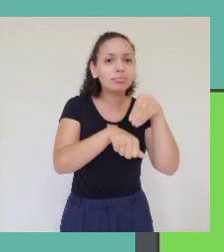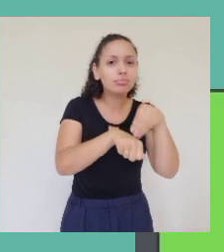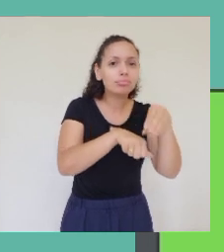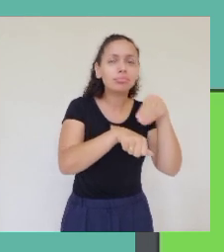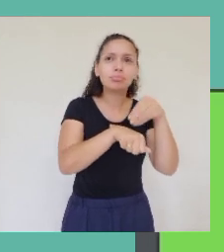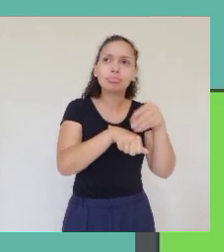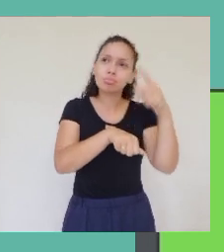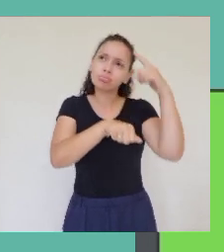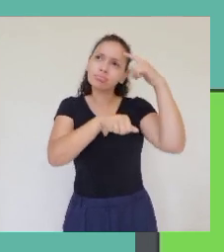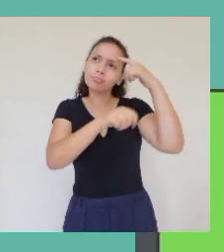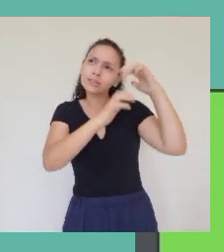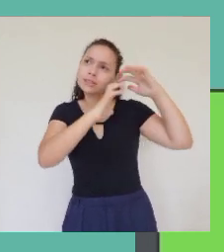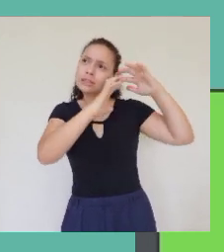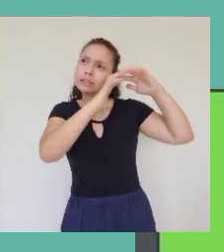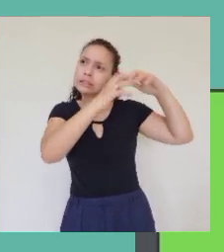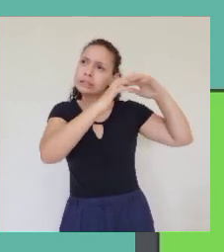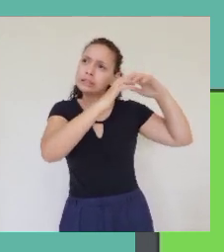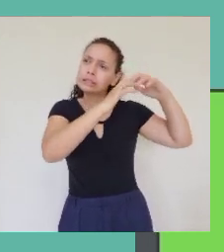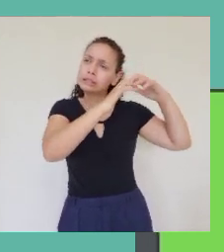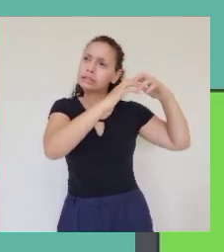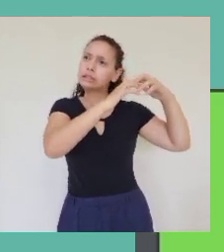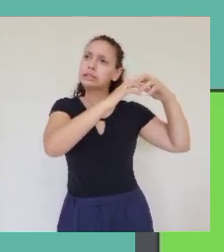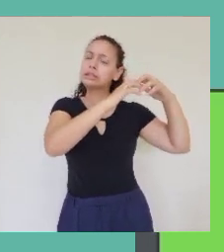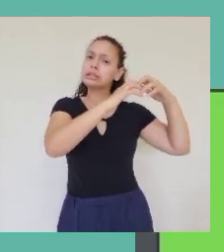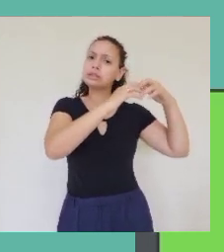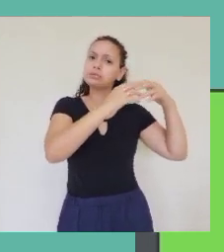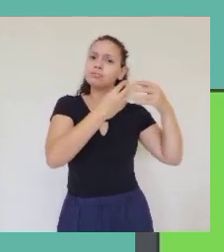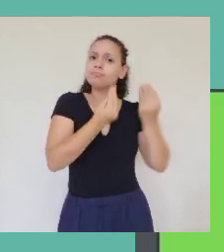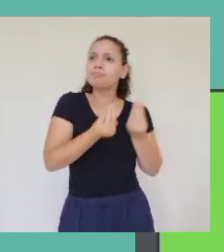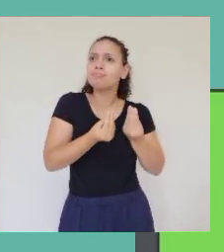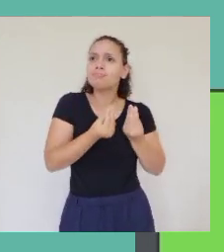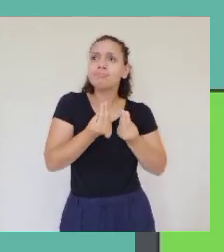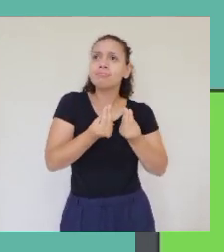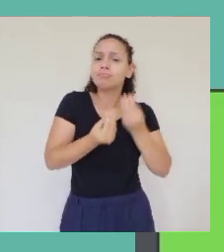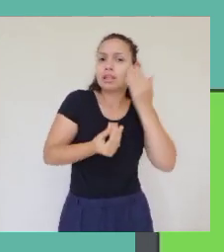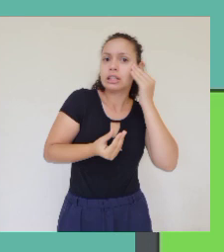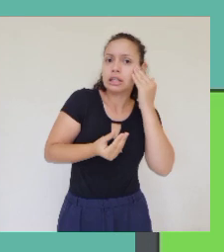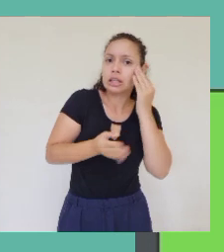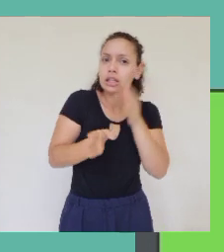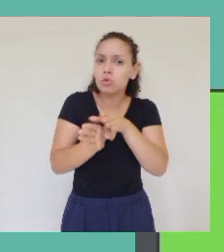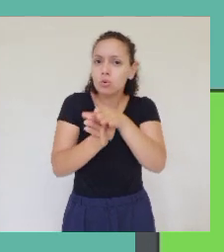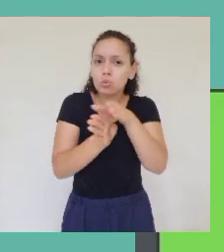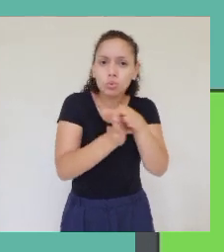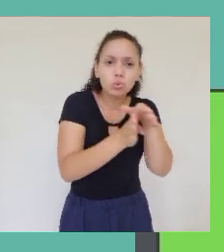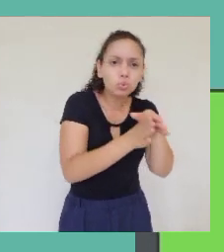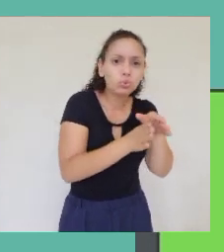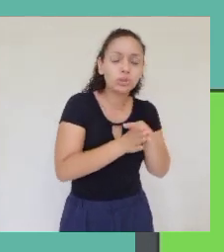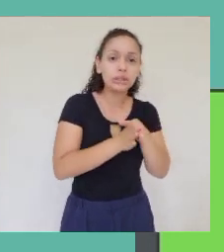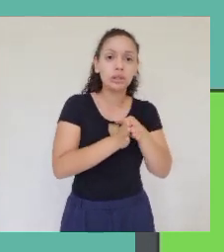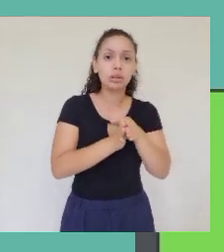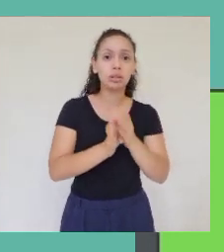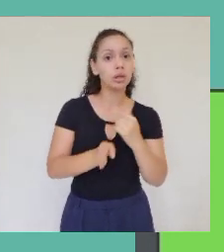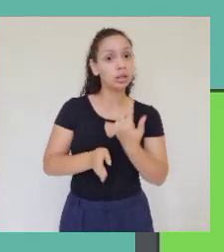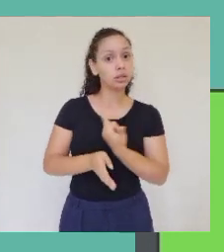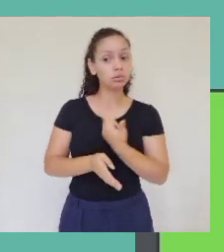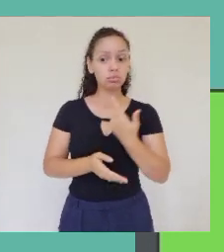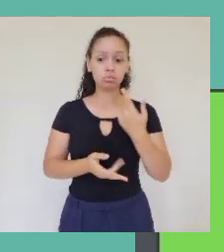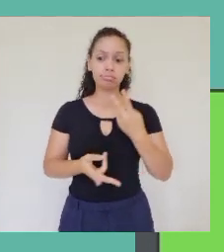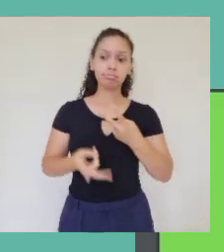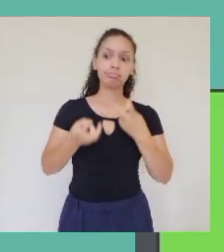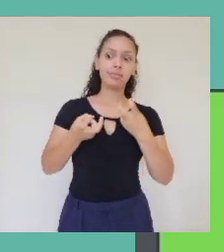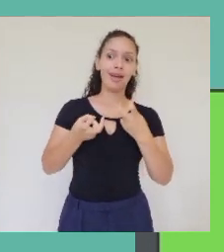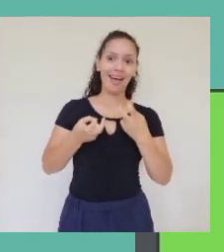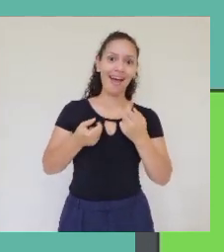alguns raciocínios, entender algumas recomendações para ver o que a gente consegue aplicar, o que a